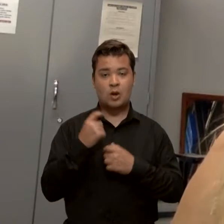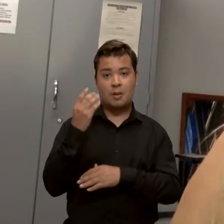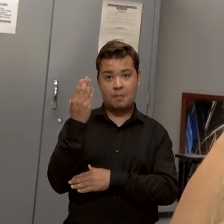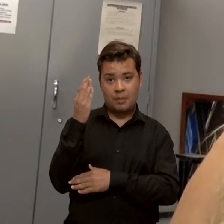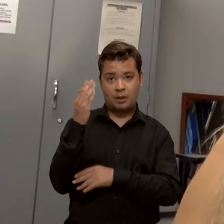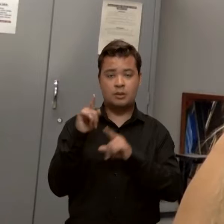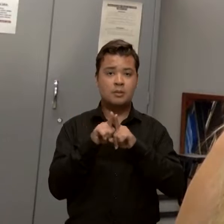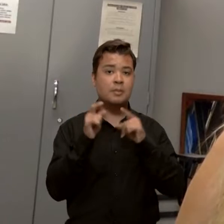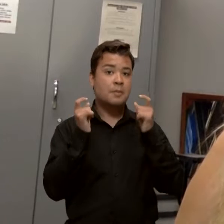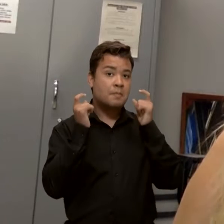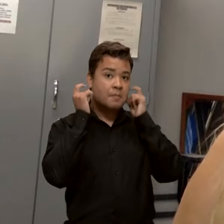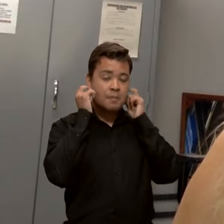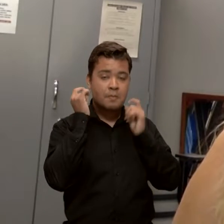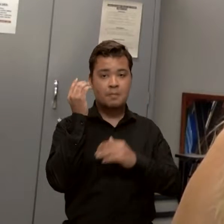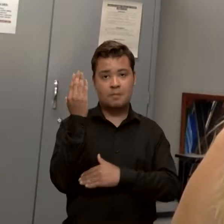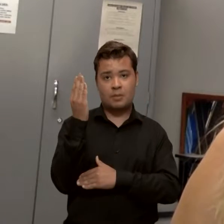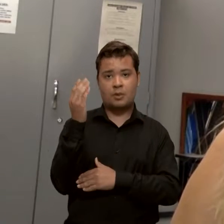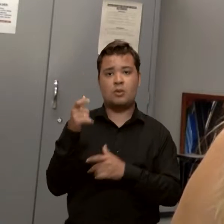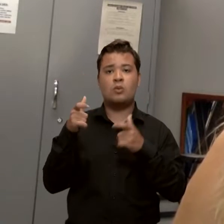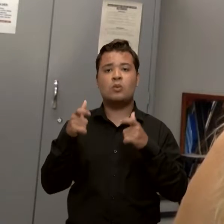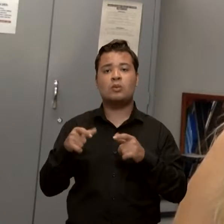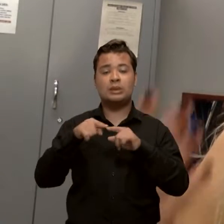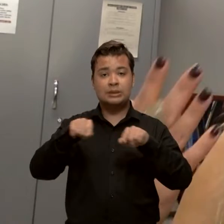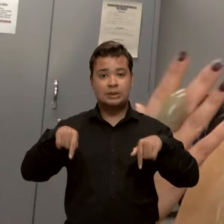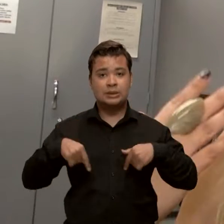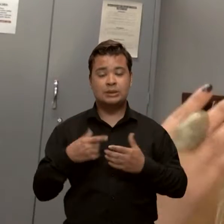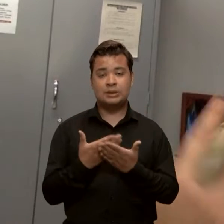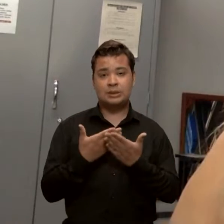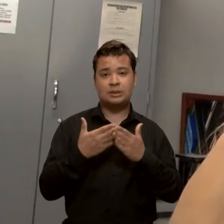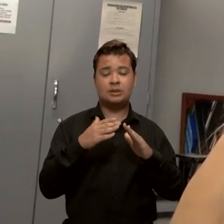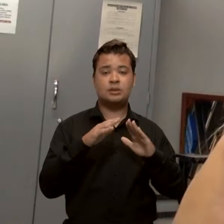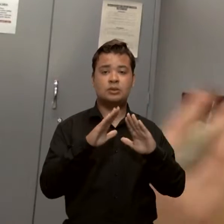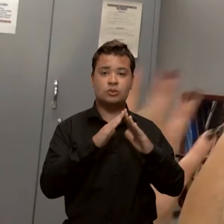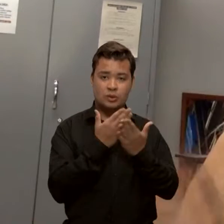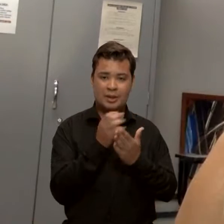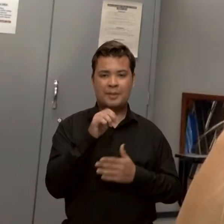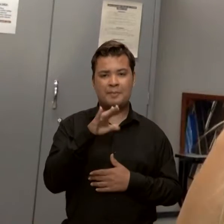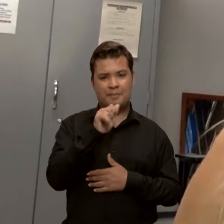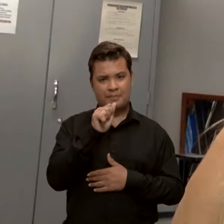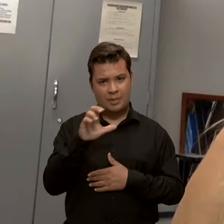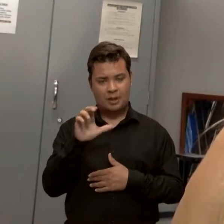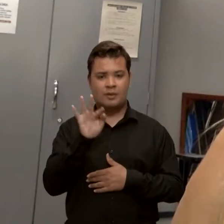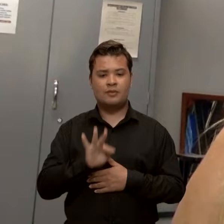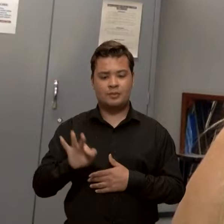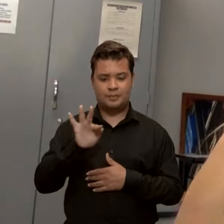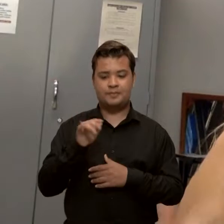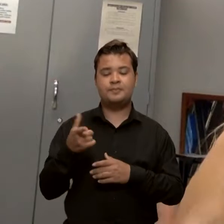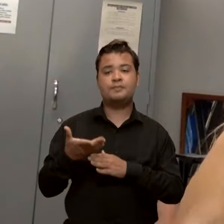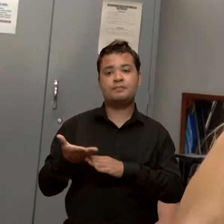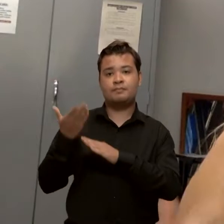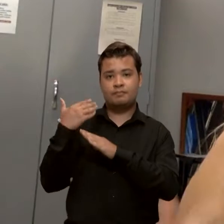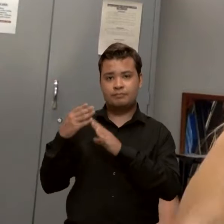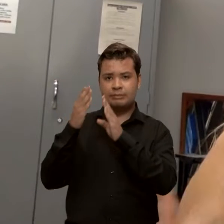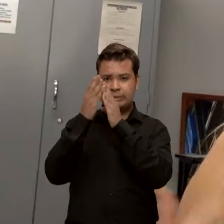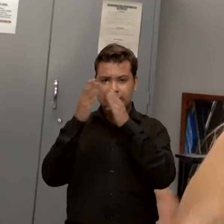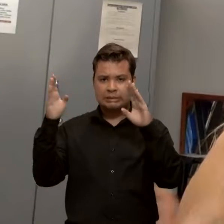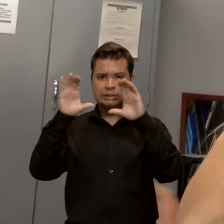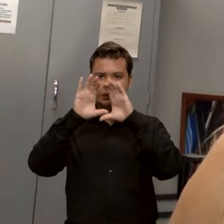madeira. E estou aqui numa sala de aula da Escola de Música e Artes Cênicas. Atrás de mim tem estantes, um armário